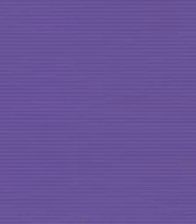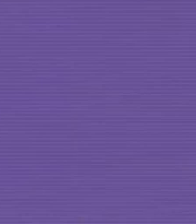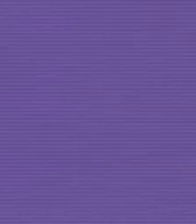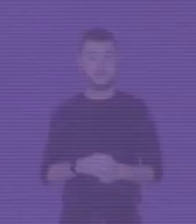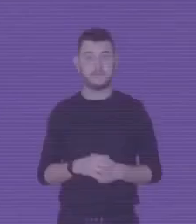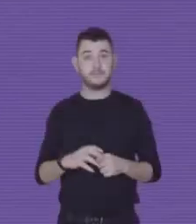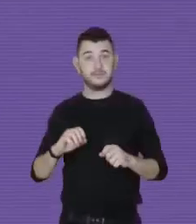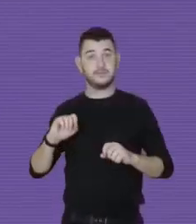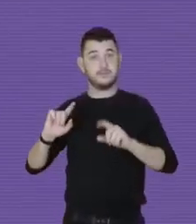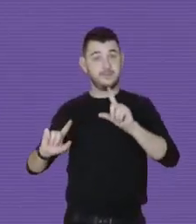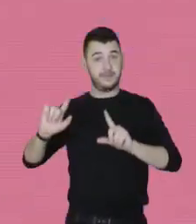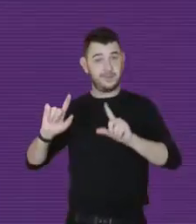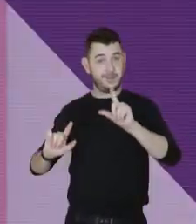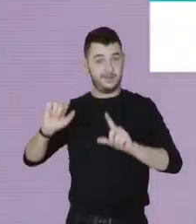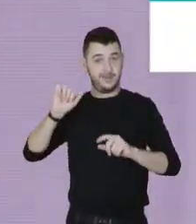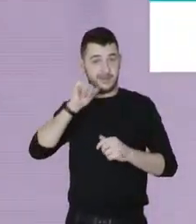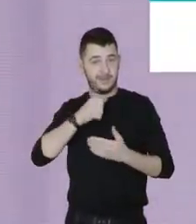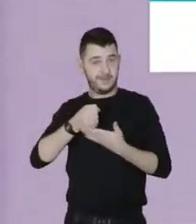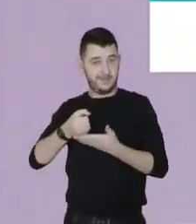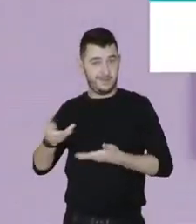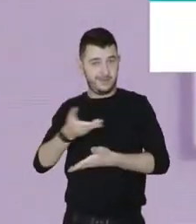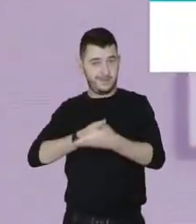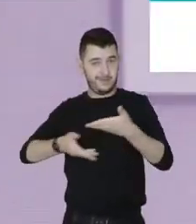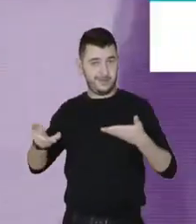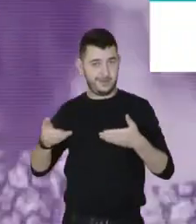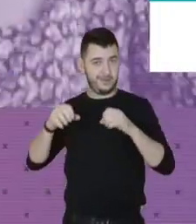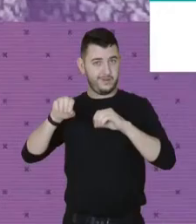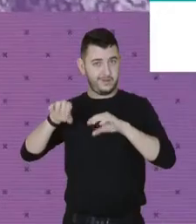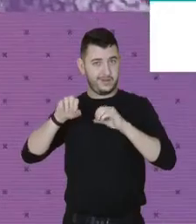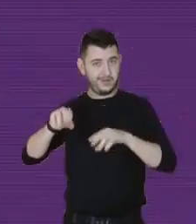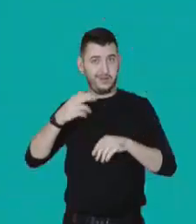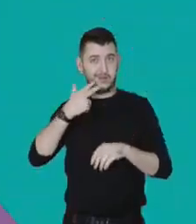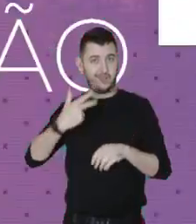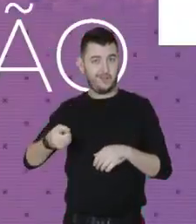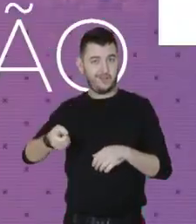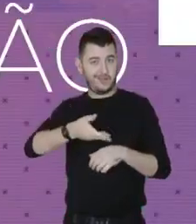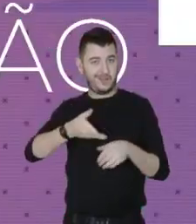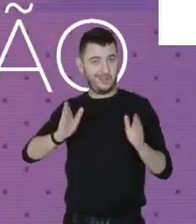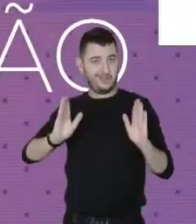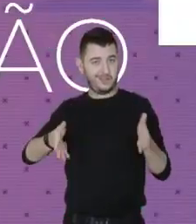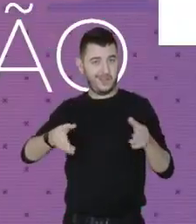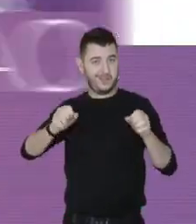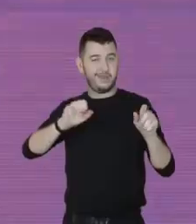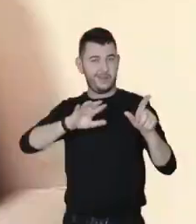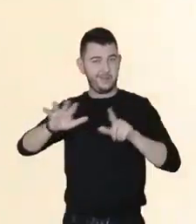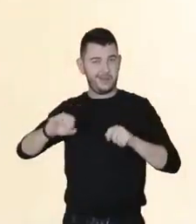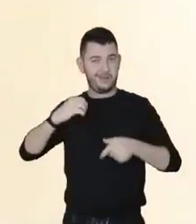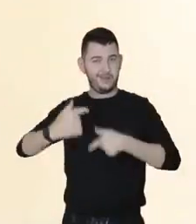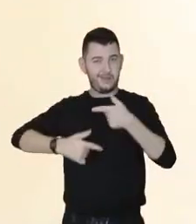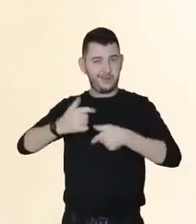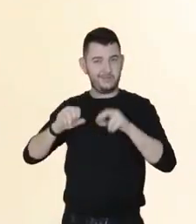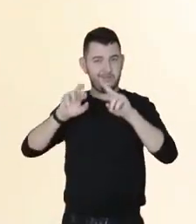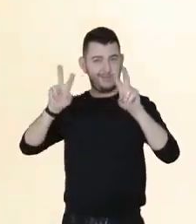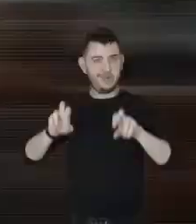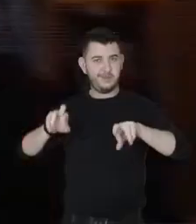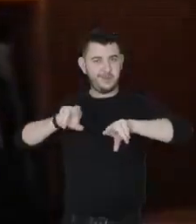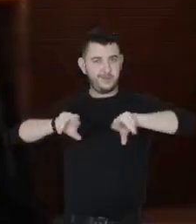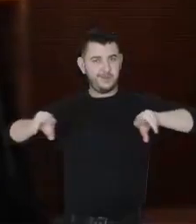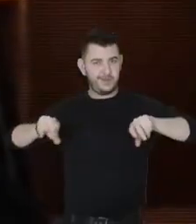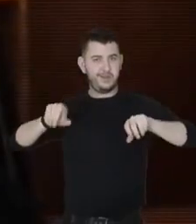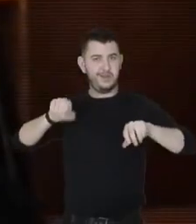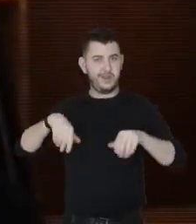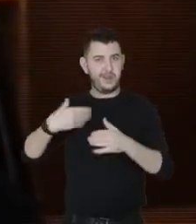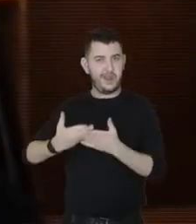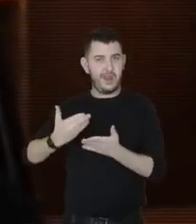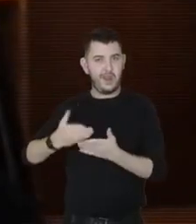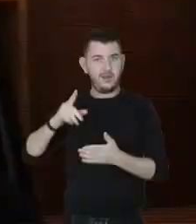TV Elas por Elas Formação está cheio de novidades. A cada semana, um tema diferente será trabalhado em aulas ministradas por especialistas e